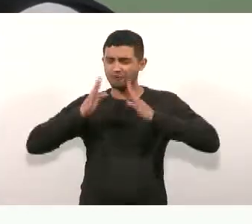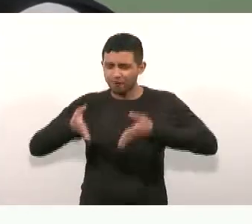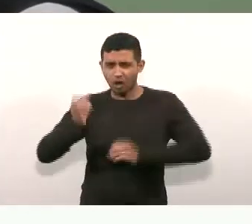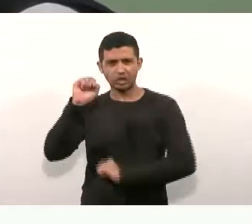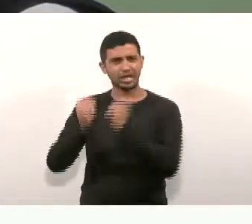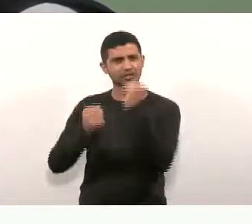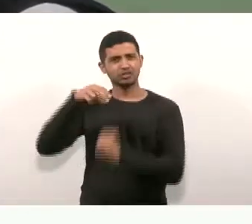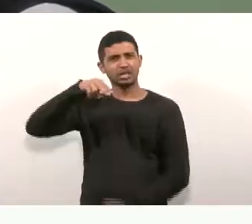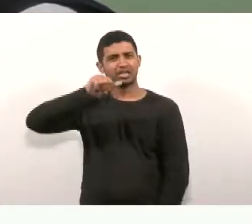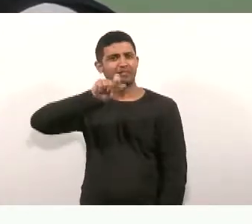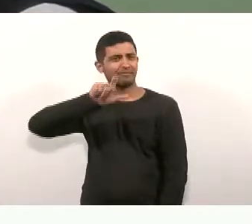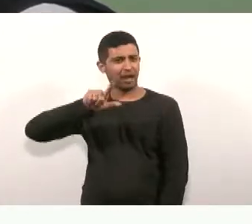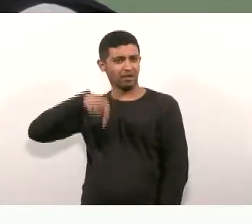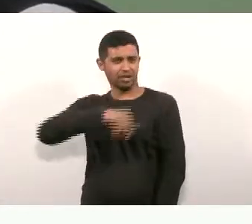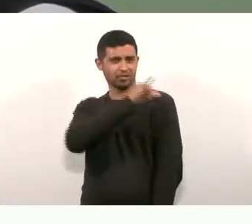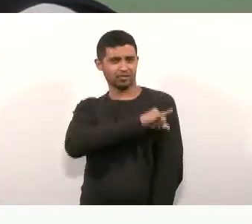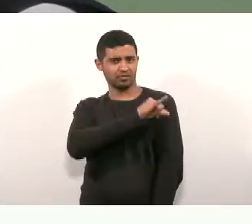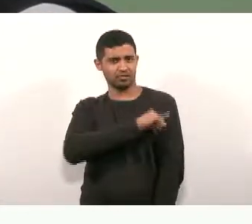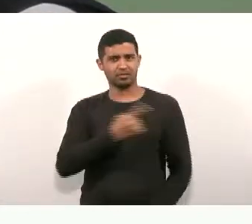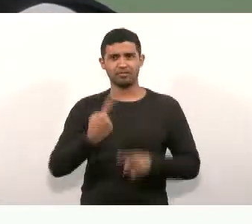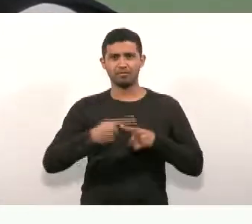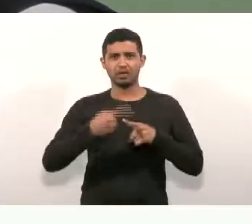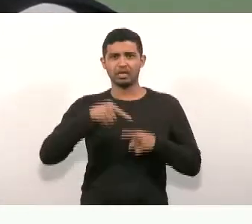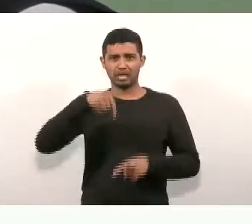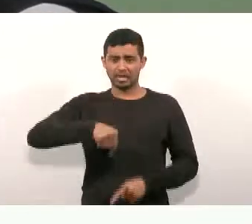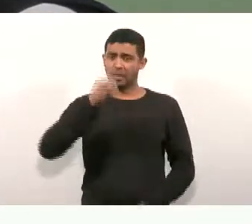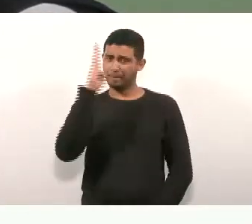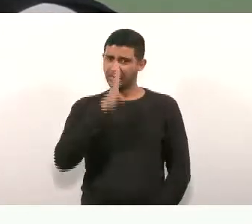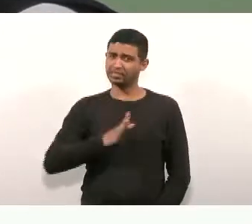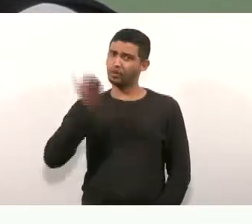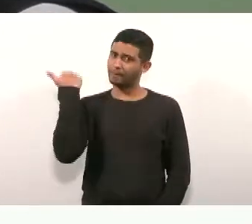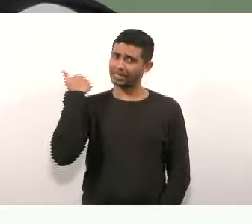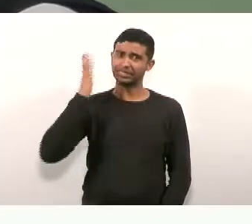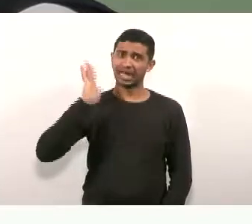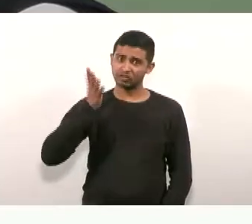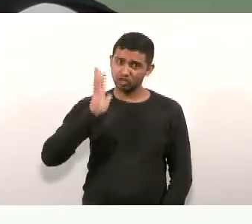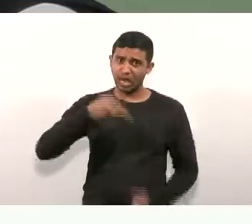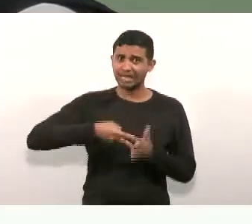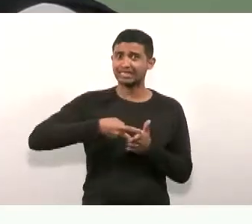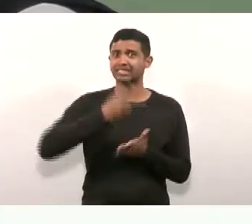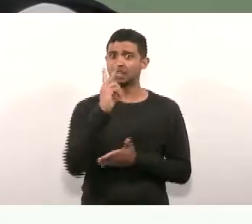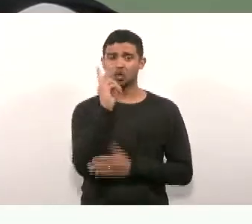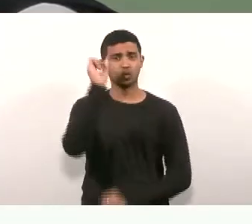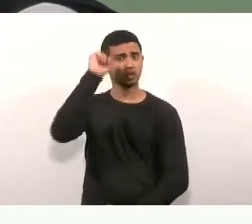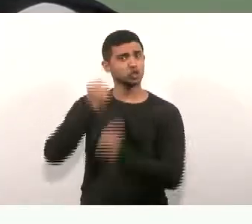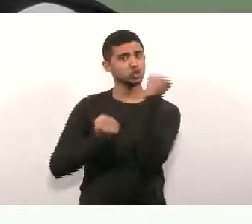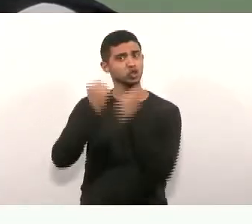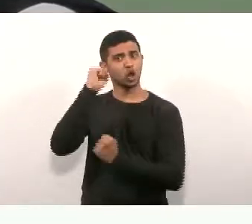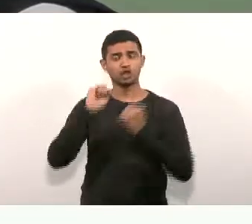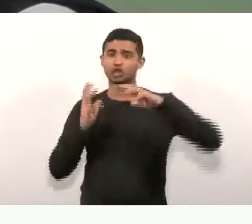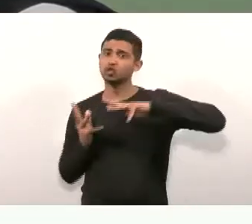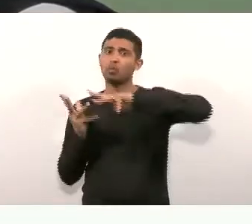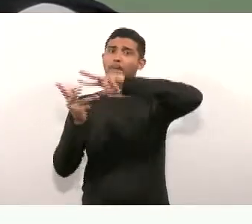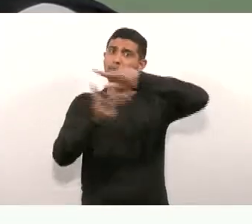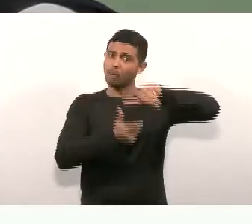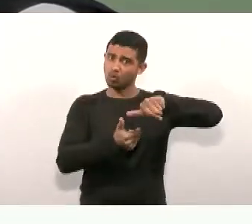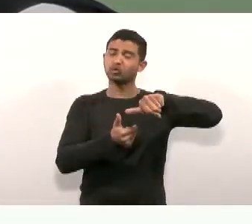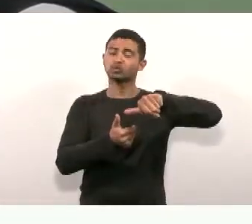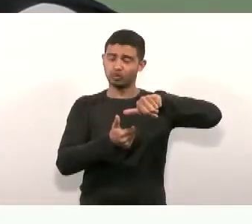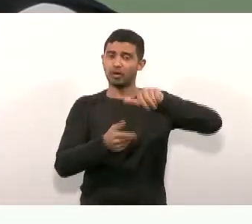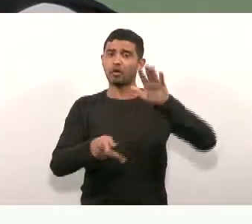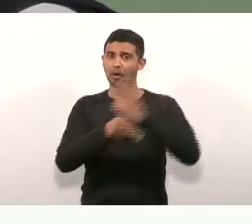Janeiro, né? Porque o Brasil já foi a segunda indústria de construção naval do